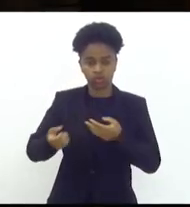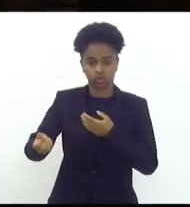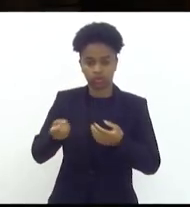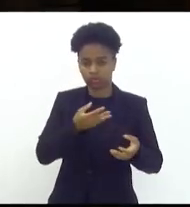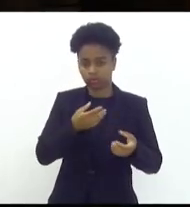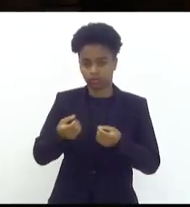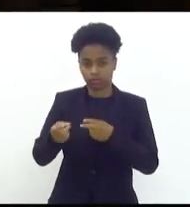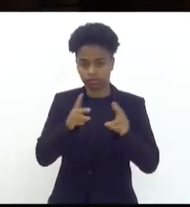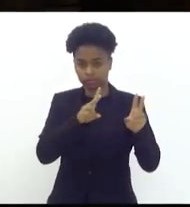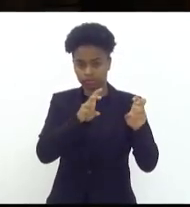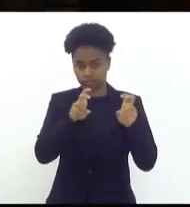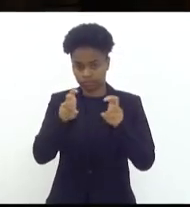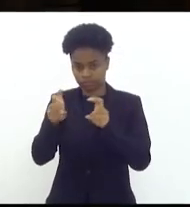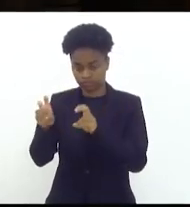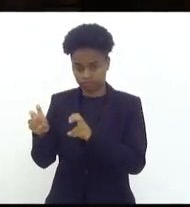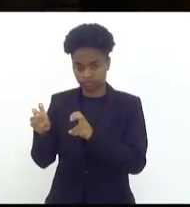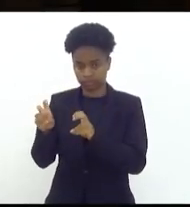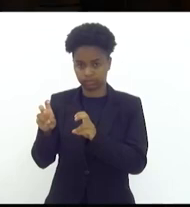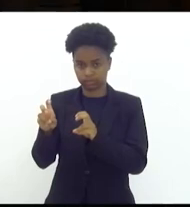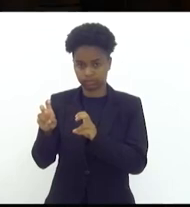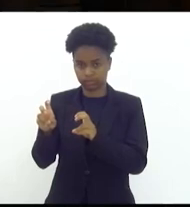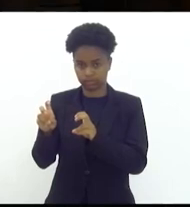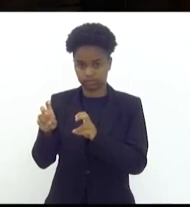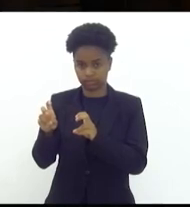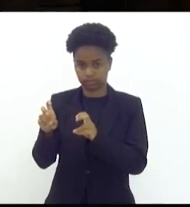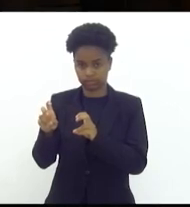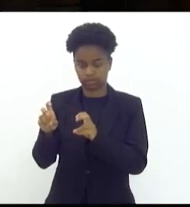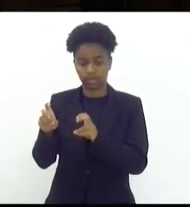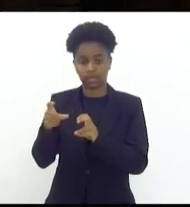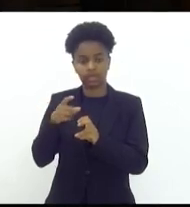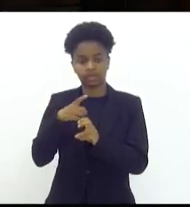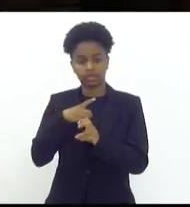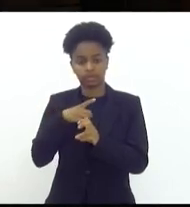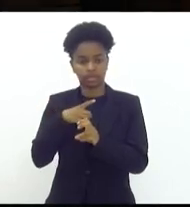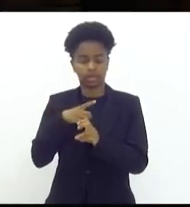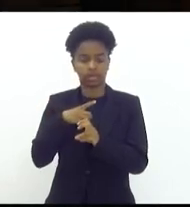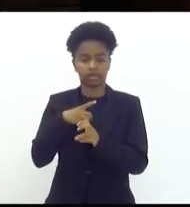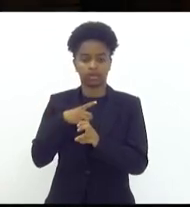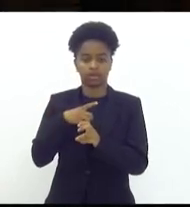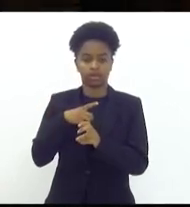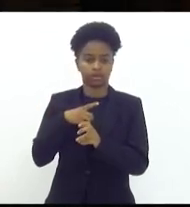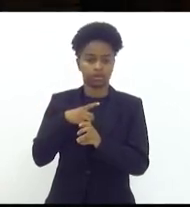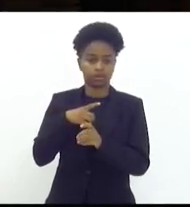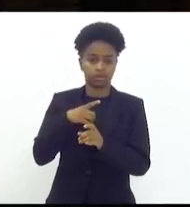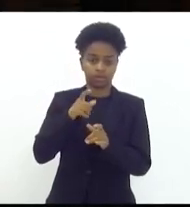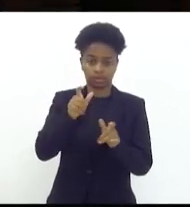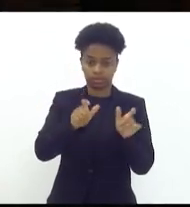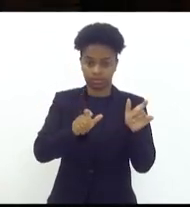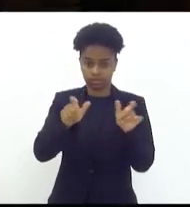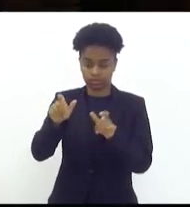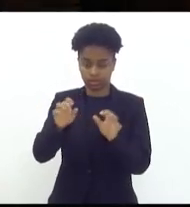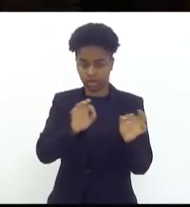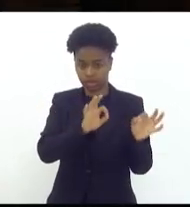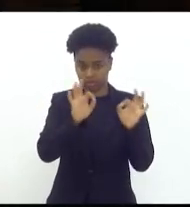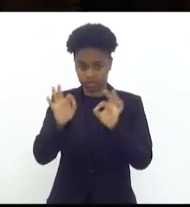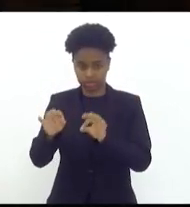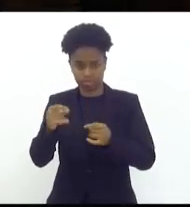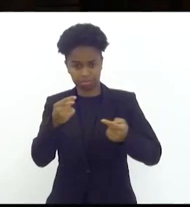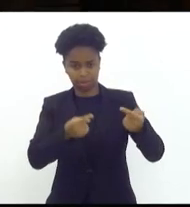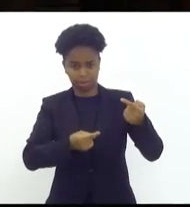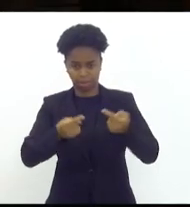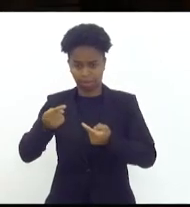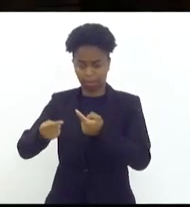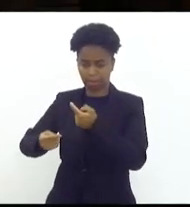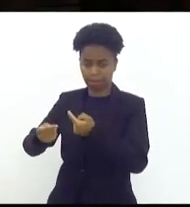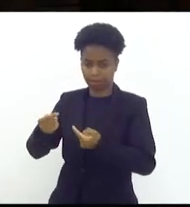que dividiram a opinião dos usuários das redes sociais